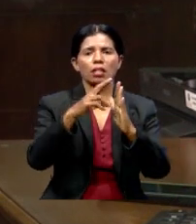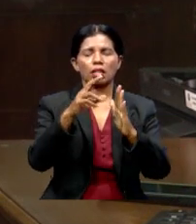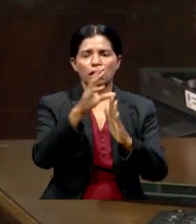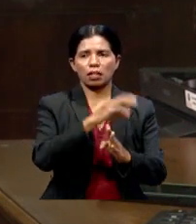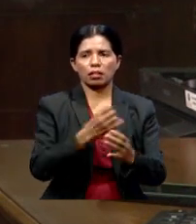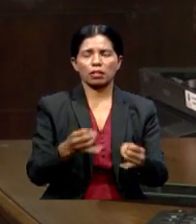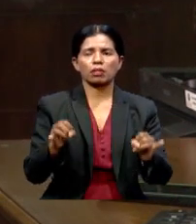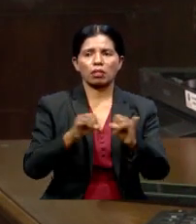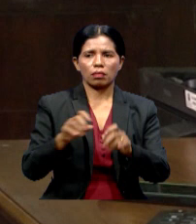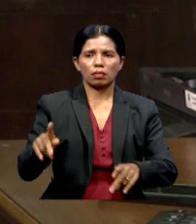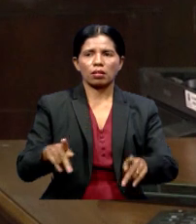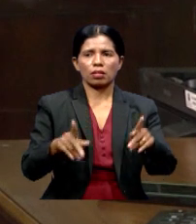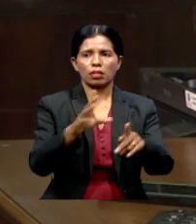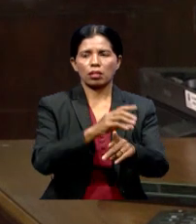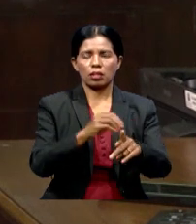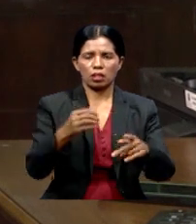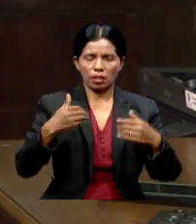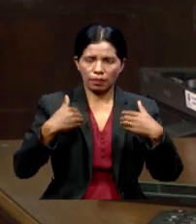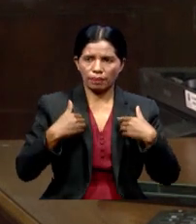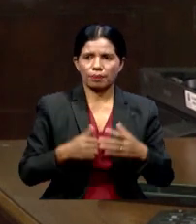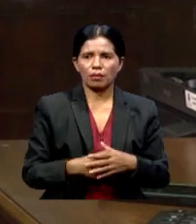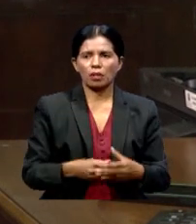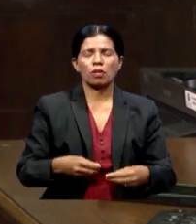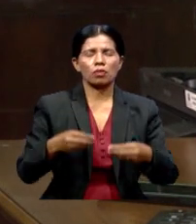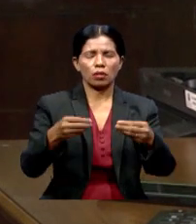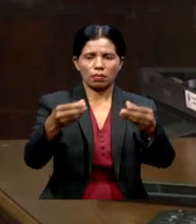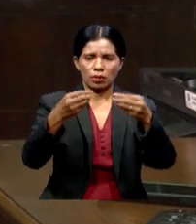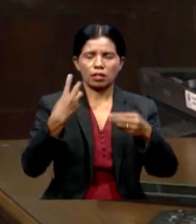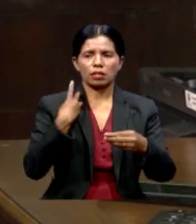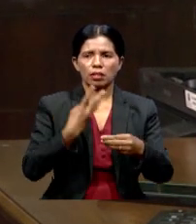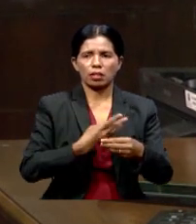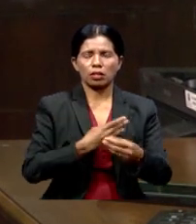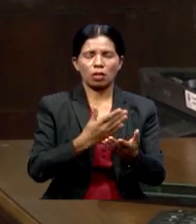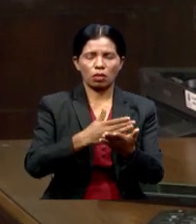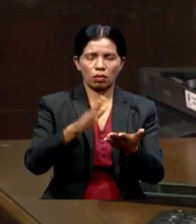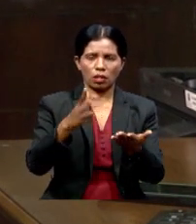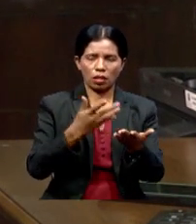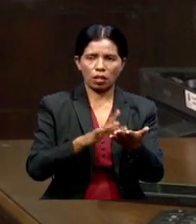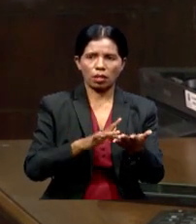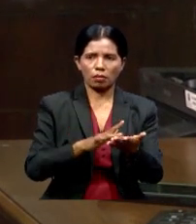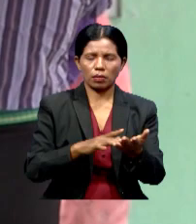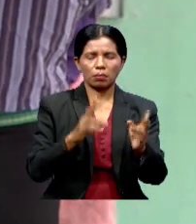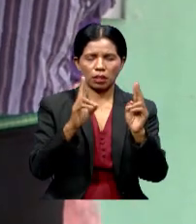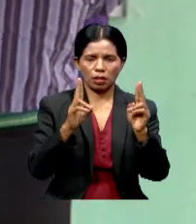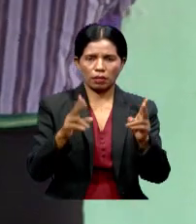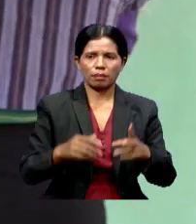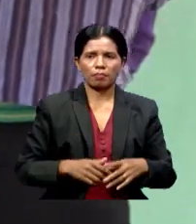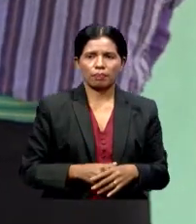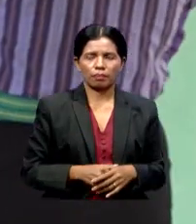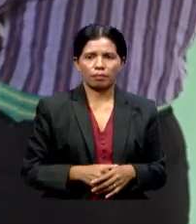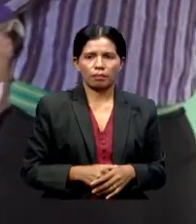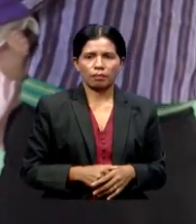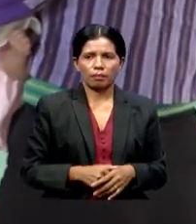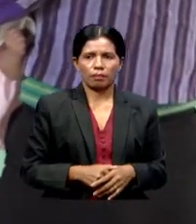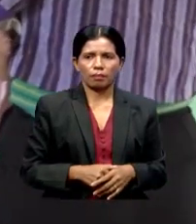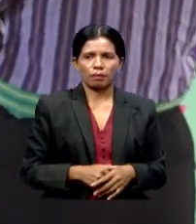que instituição pública mas regime especial ira para bele foba ita compras medicamentos mais flexível.